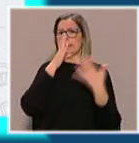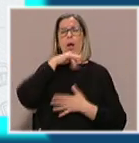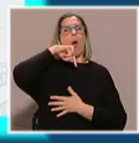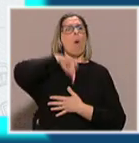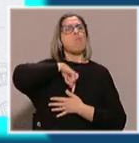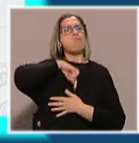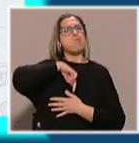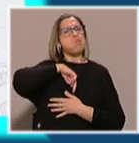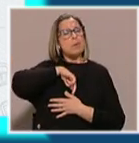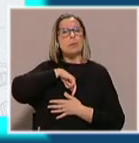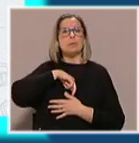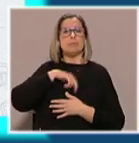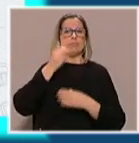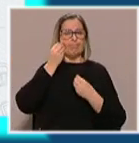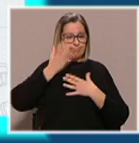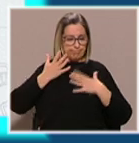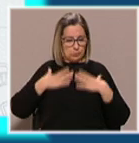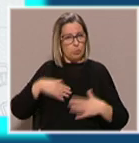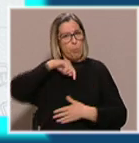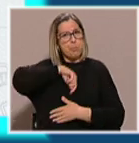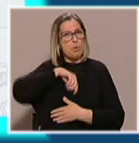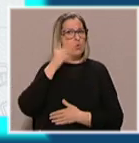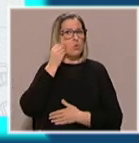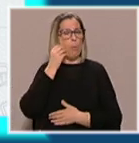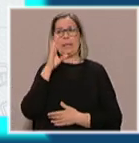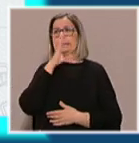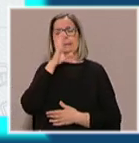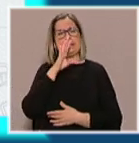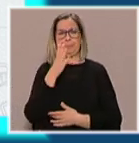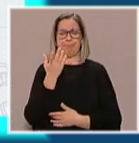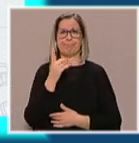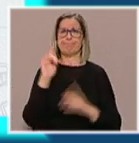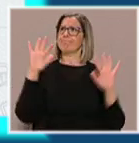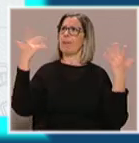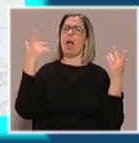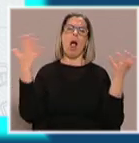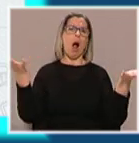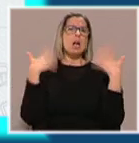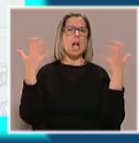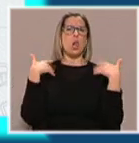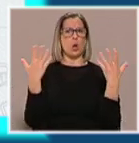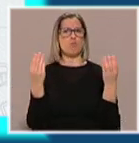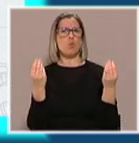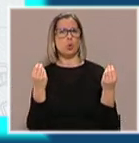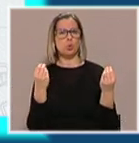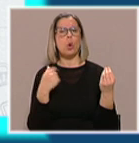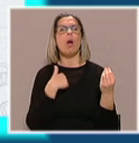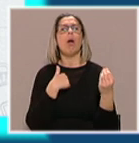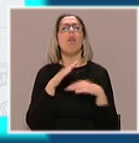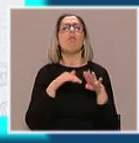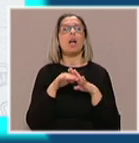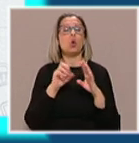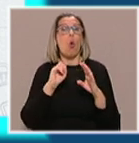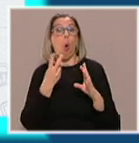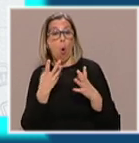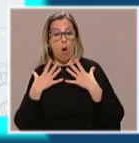fáceis de perceber. Quando está muito calor, normalmente temos duas opções. Ou vestimos roupa mais fresca ou procuramos